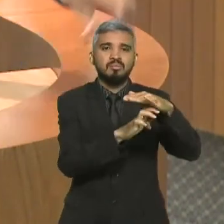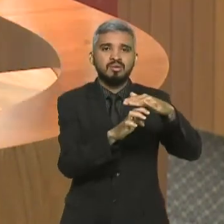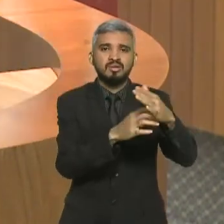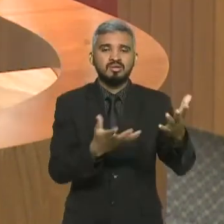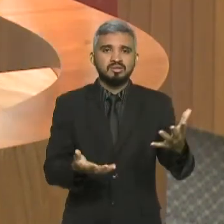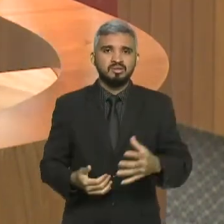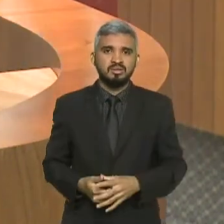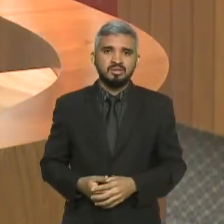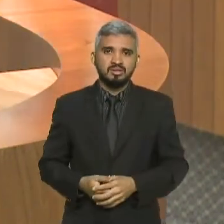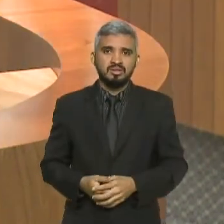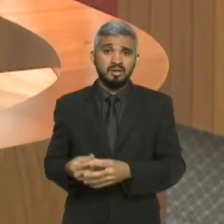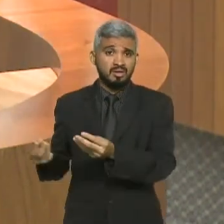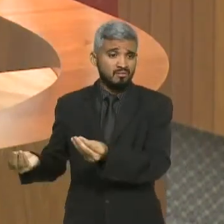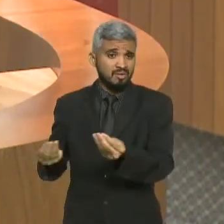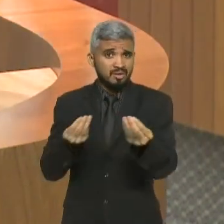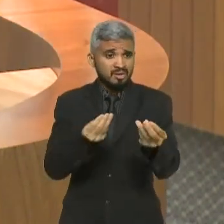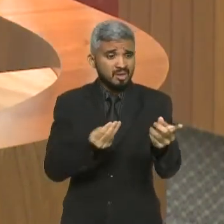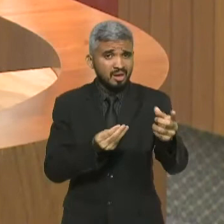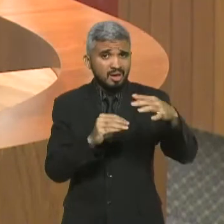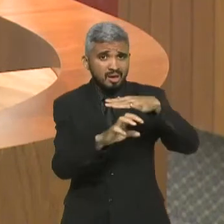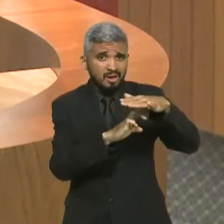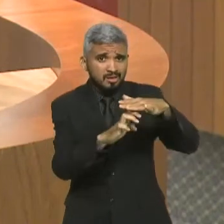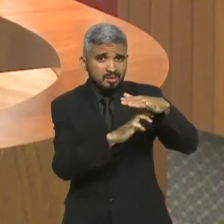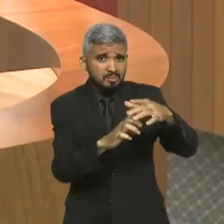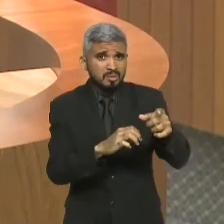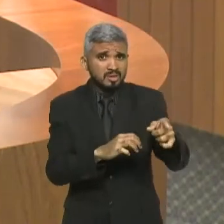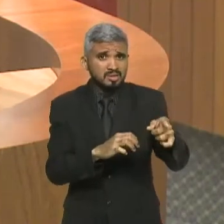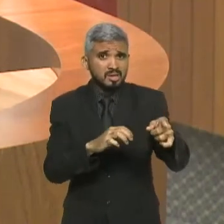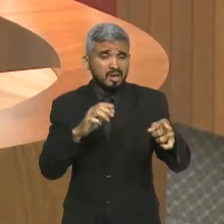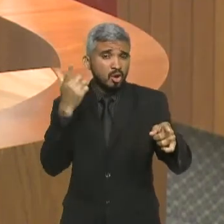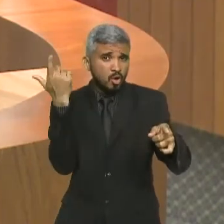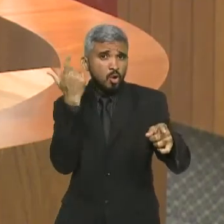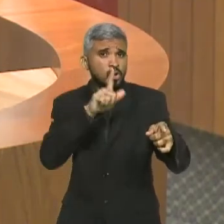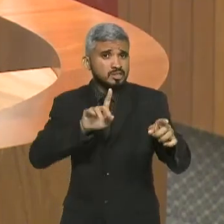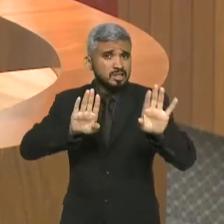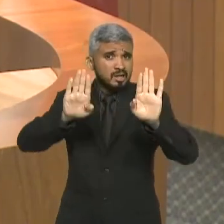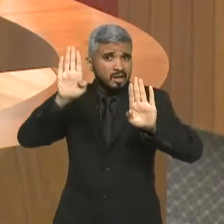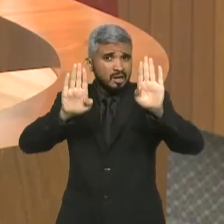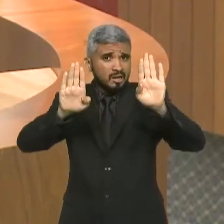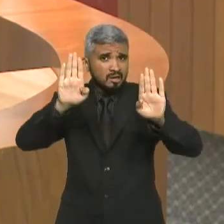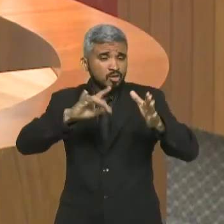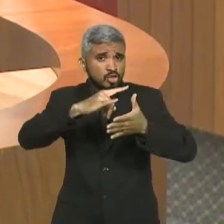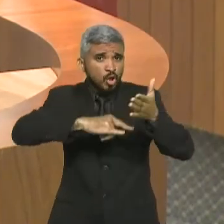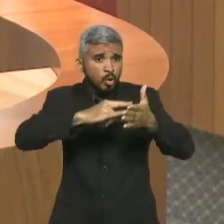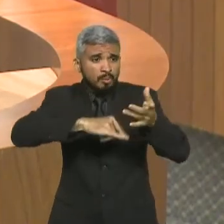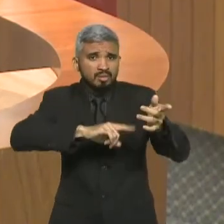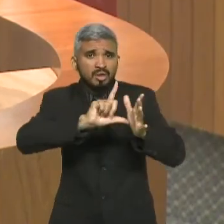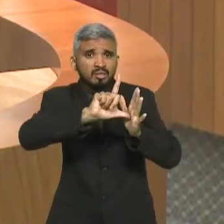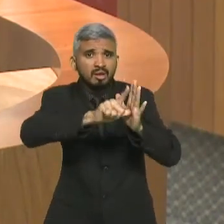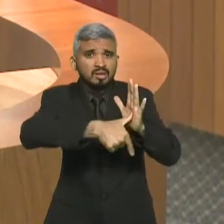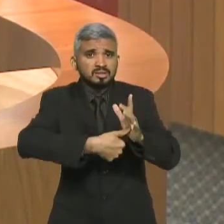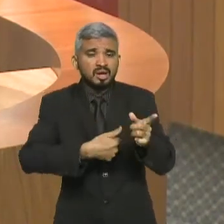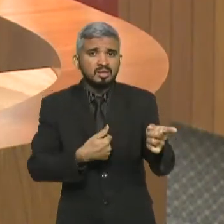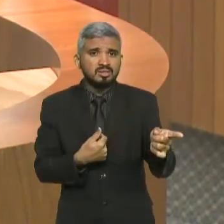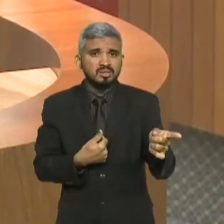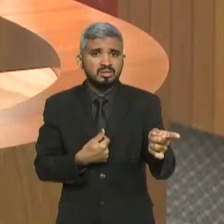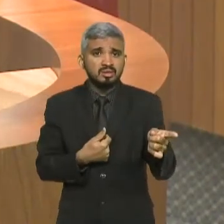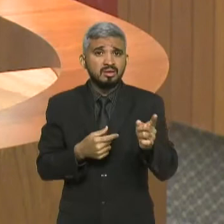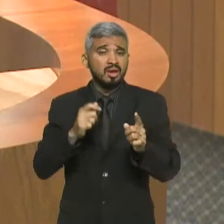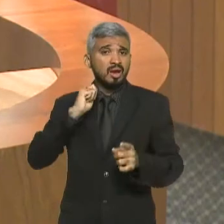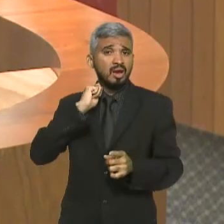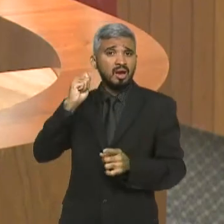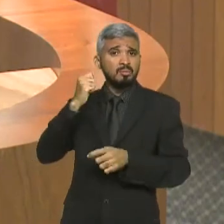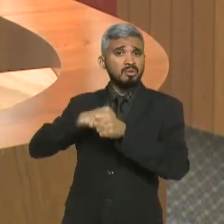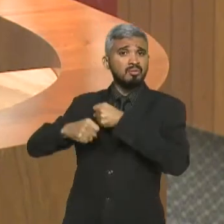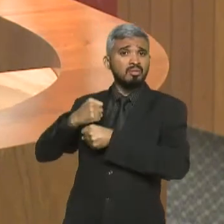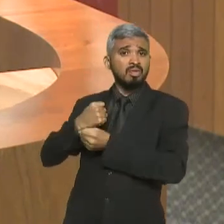Para quem? A empresa que ganhou por meio de fraude, que a documentação está atrasada desde abril, não tem